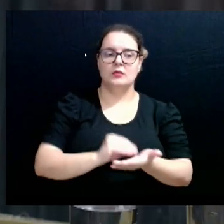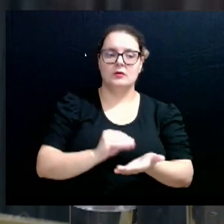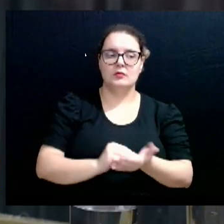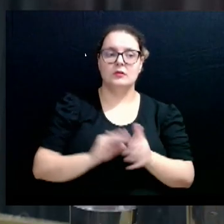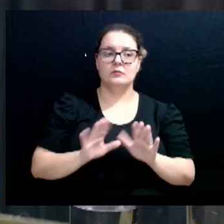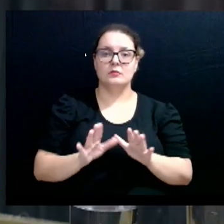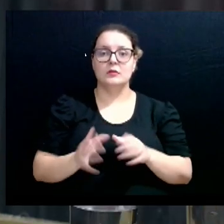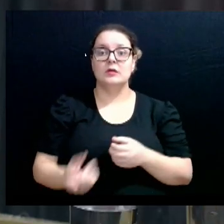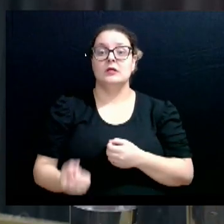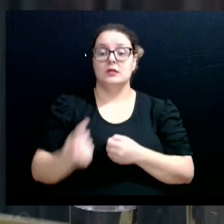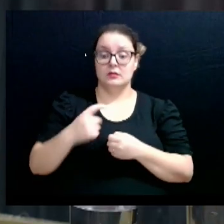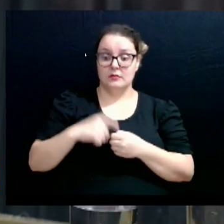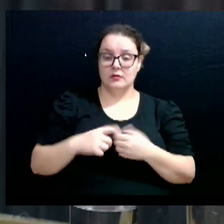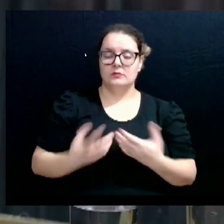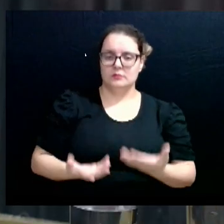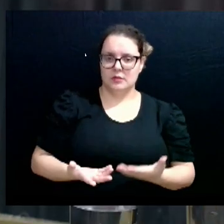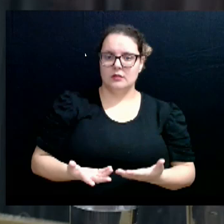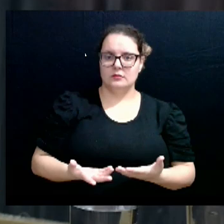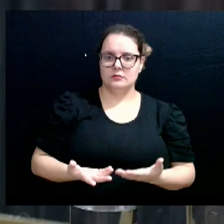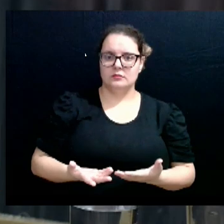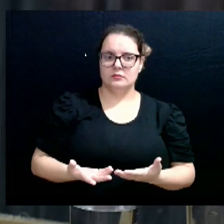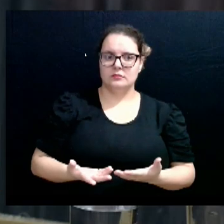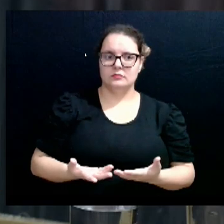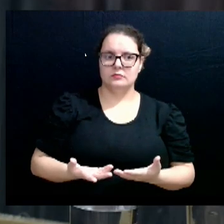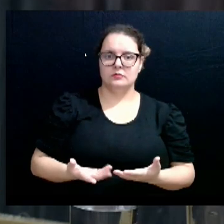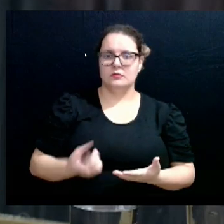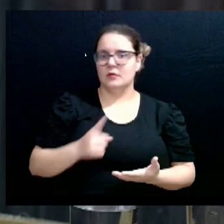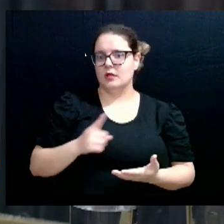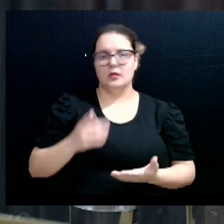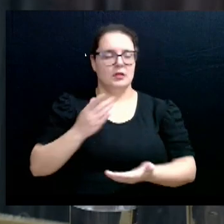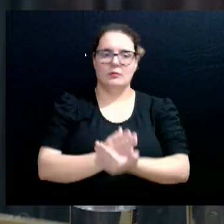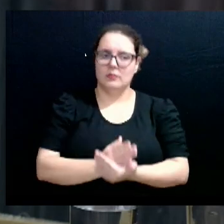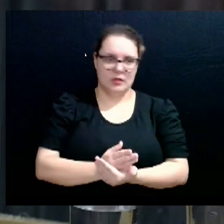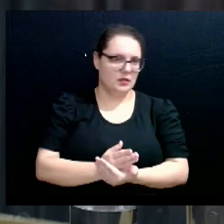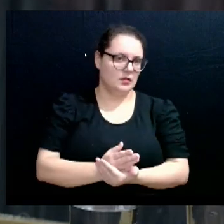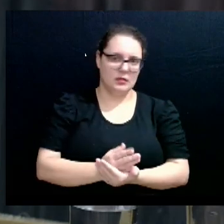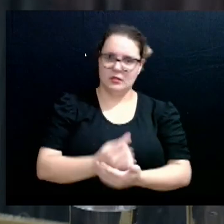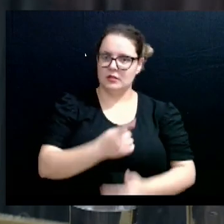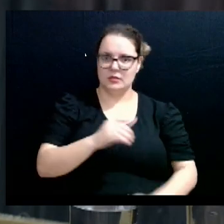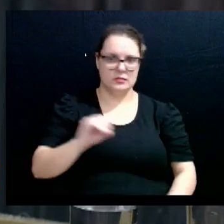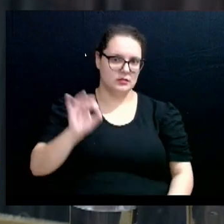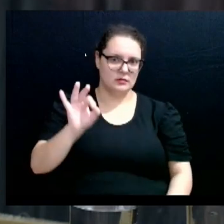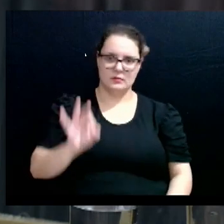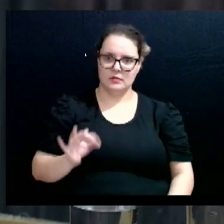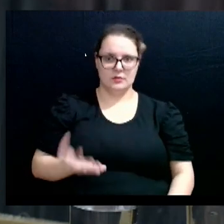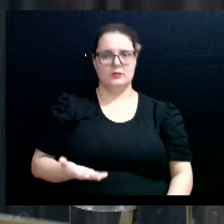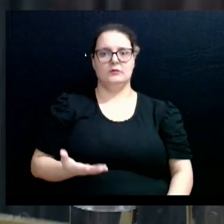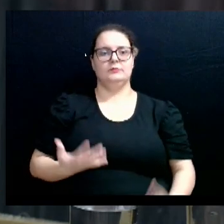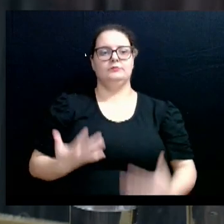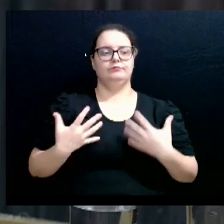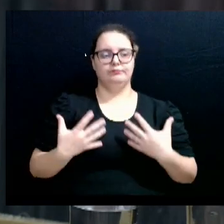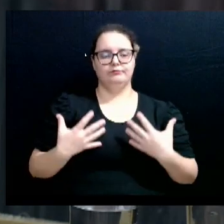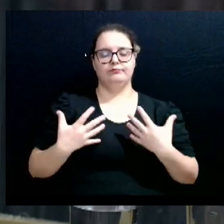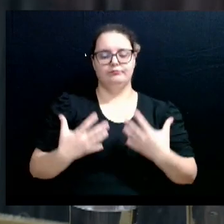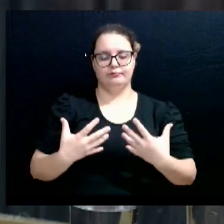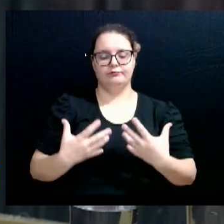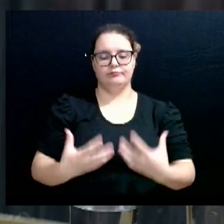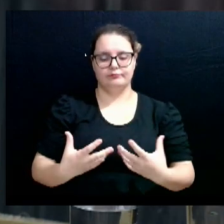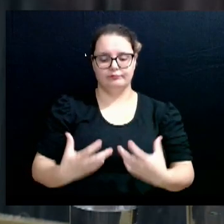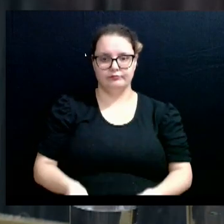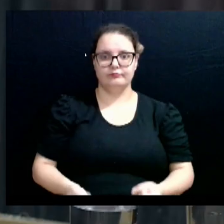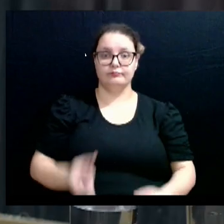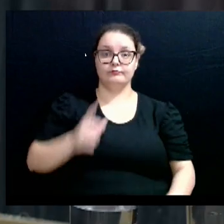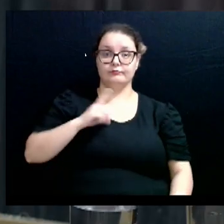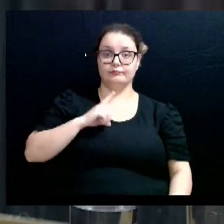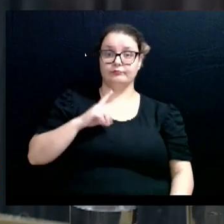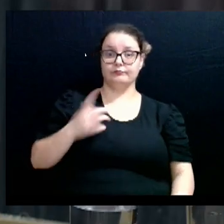né, ele não cessa 100%. Você vai aceitando, mas ele tem os seus o